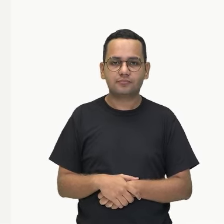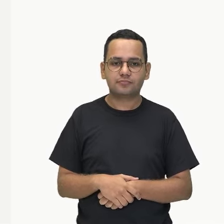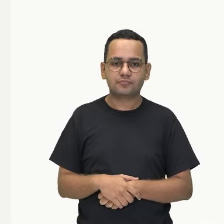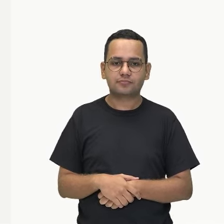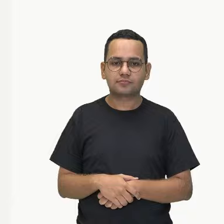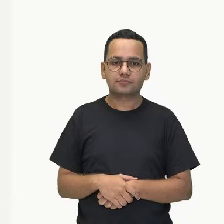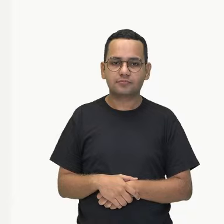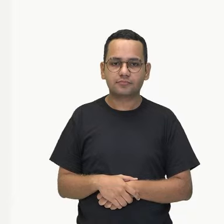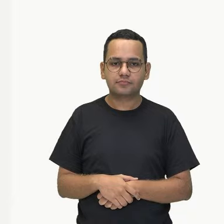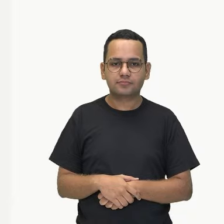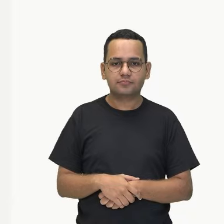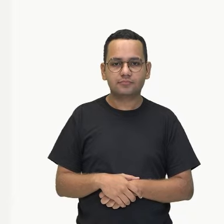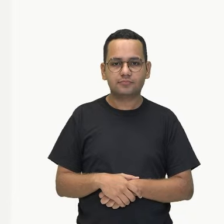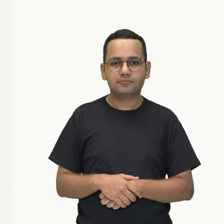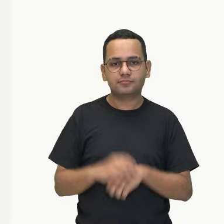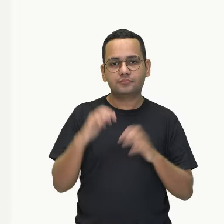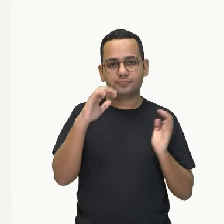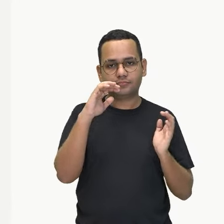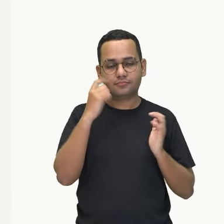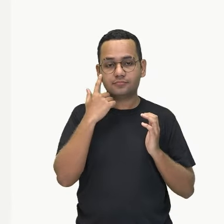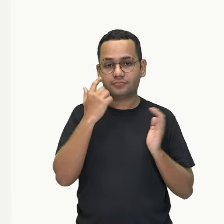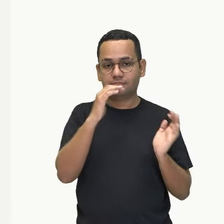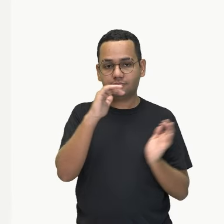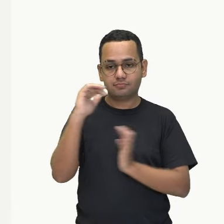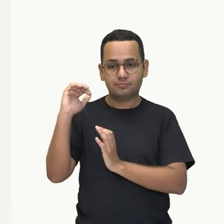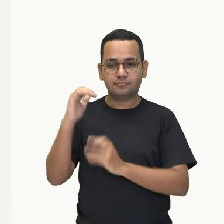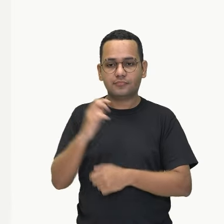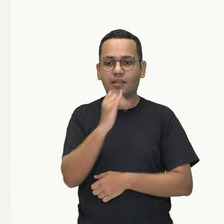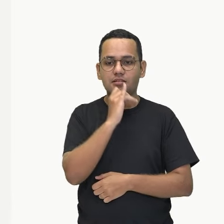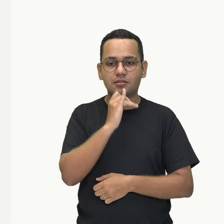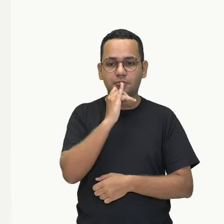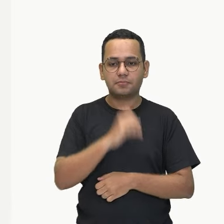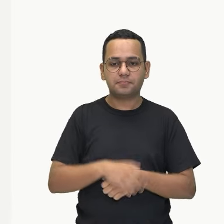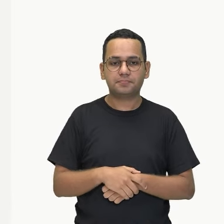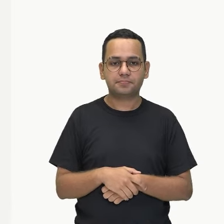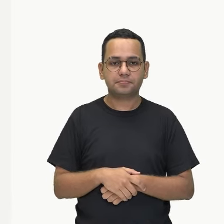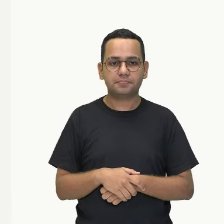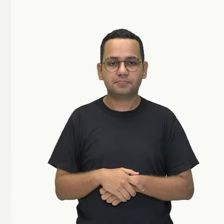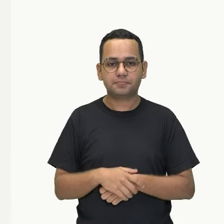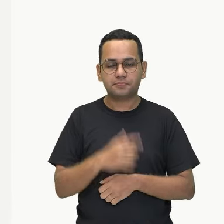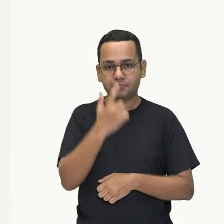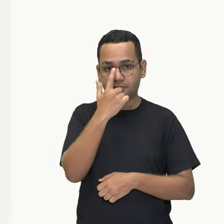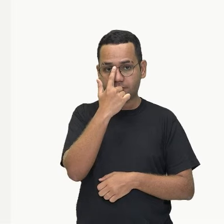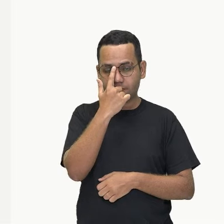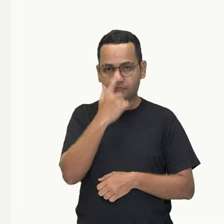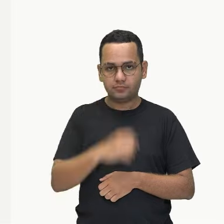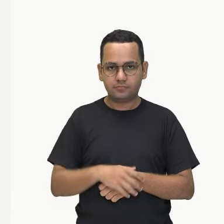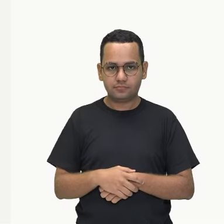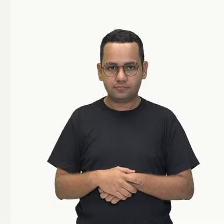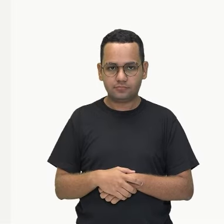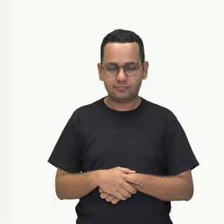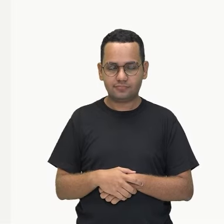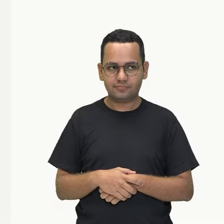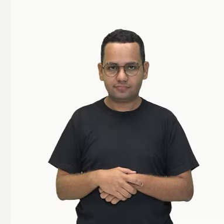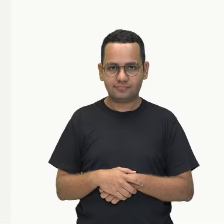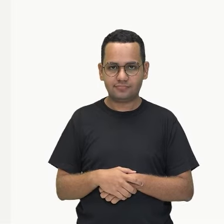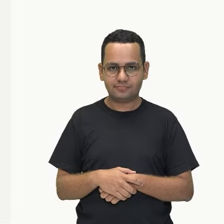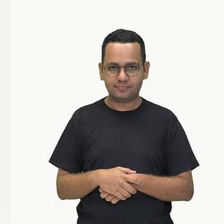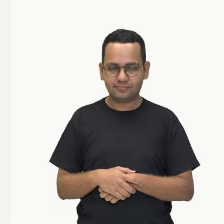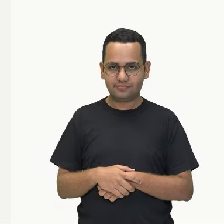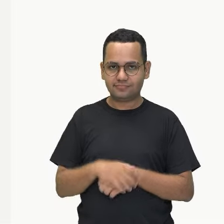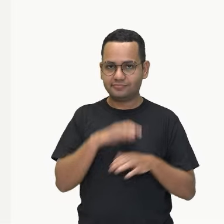Vamos lá, vamos continuar vendo aqui mais alguns exemplos. Aqui o nosso número 2,